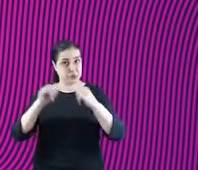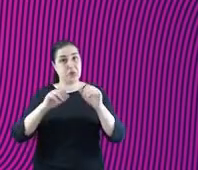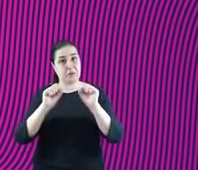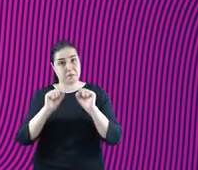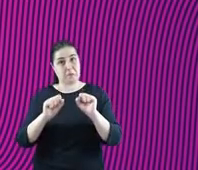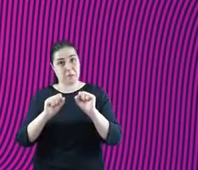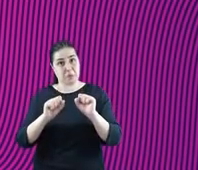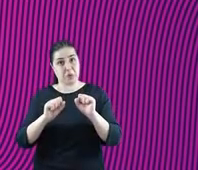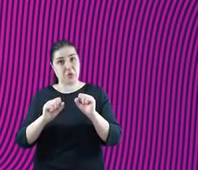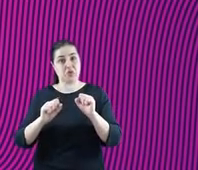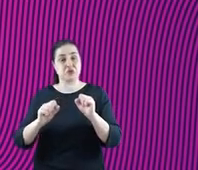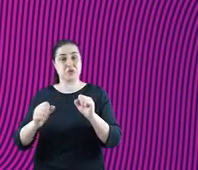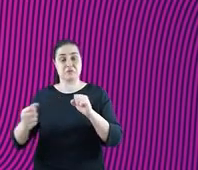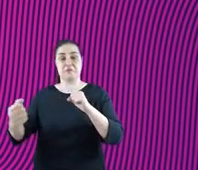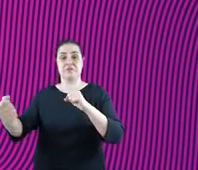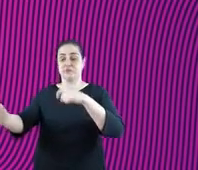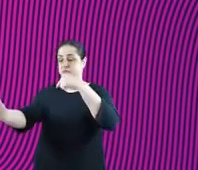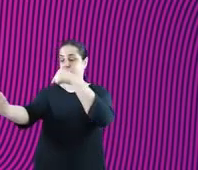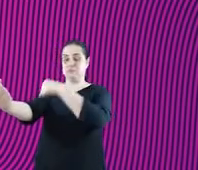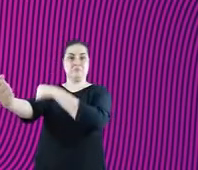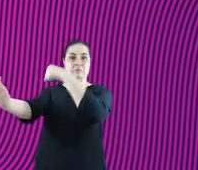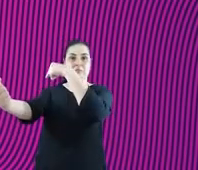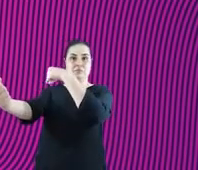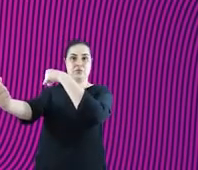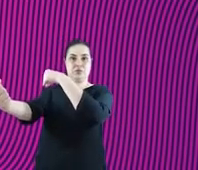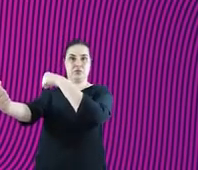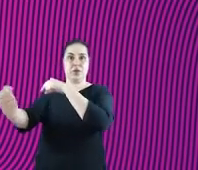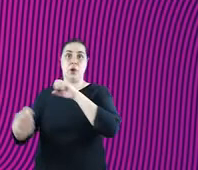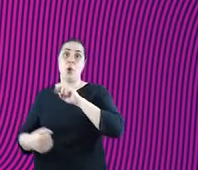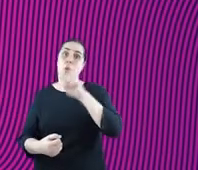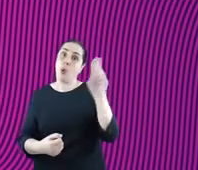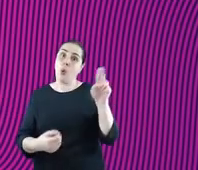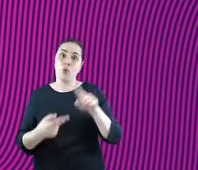paciente vai ter muitos sintomas, né, então nós temos